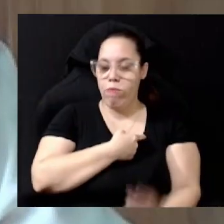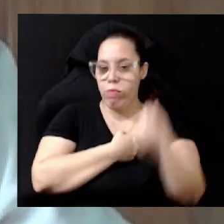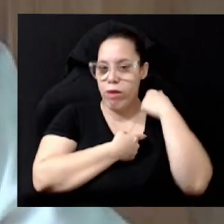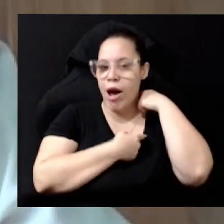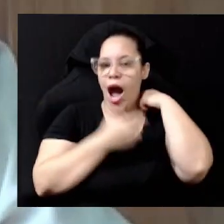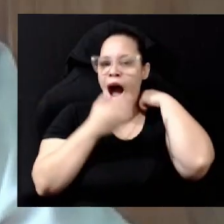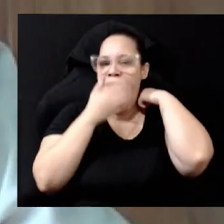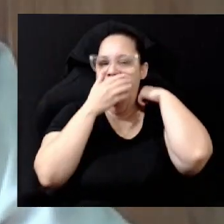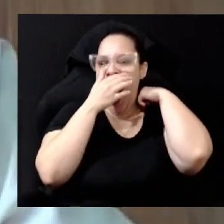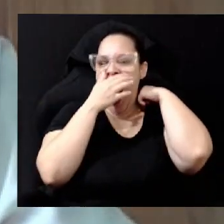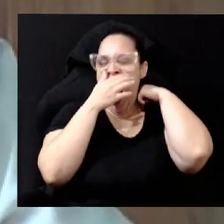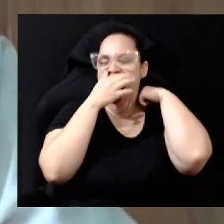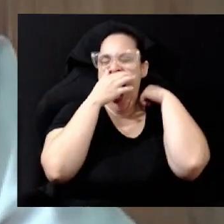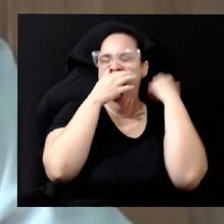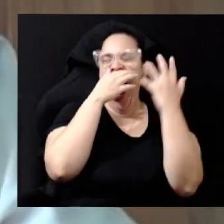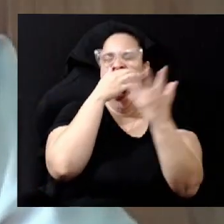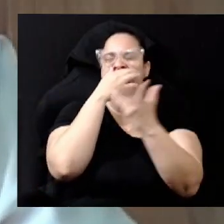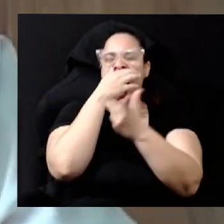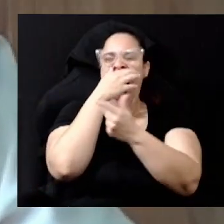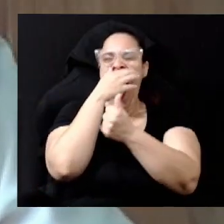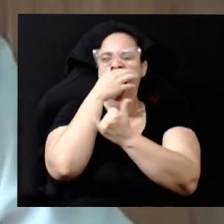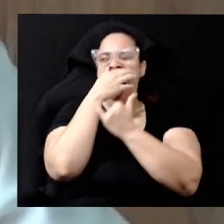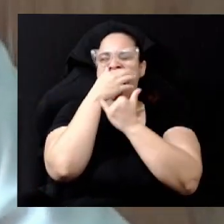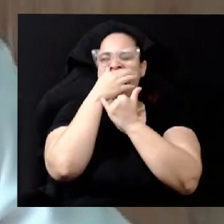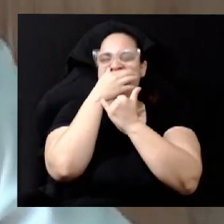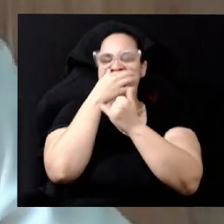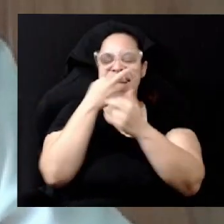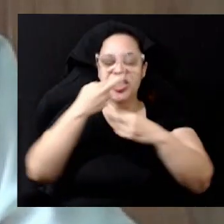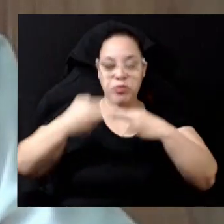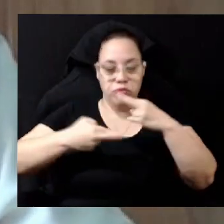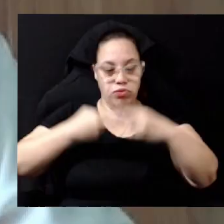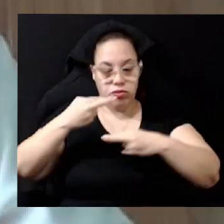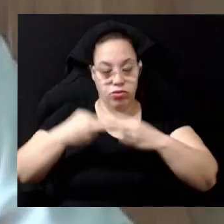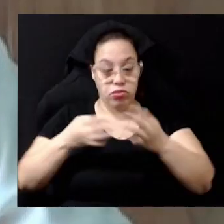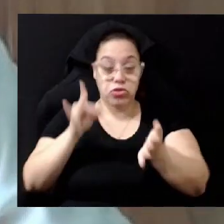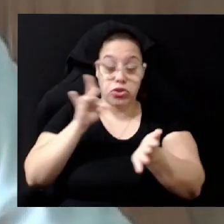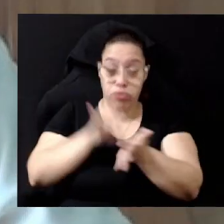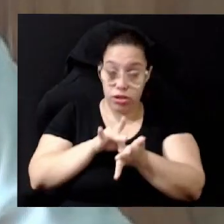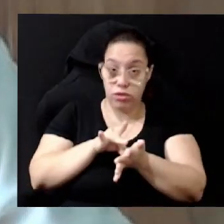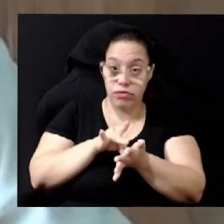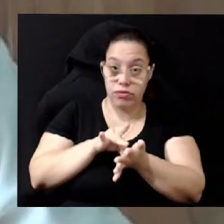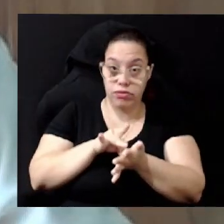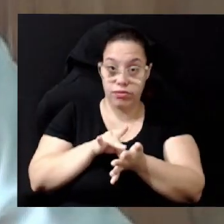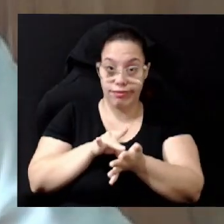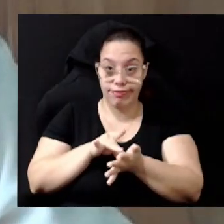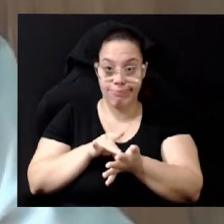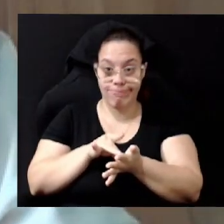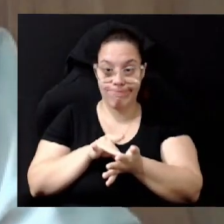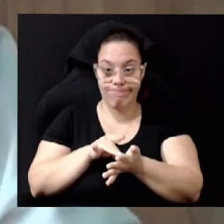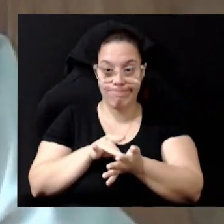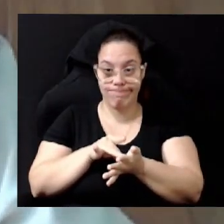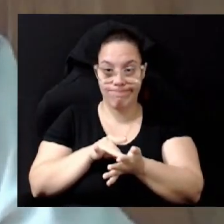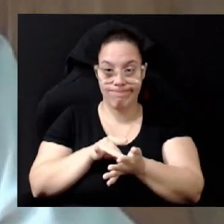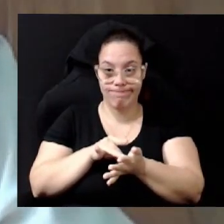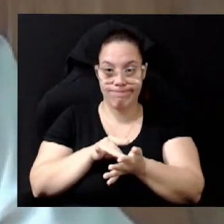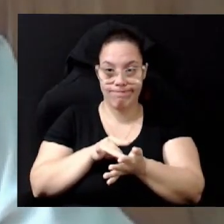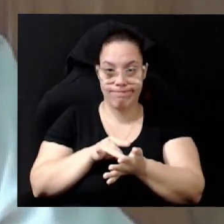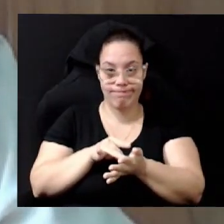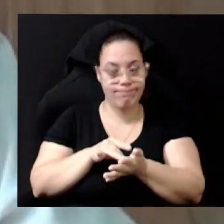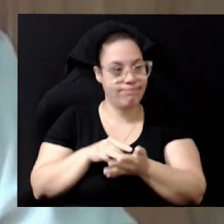ó, no mundo maravilhoso e real, por exemplo, de que todo mundo reciclasse o seu plástico, mesmo